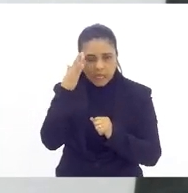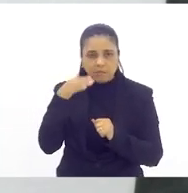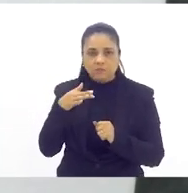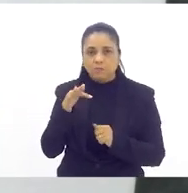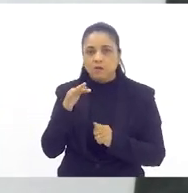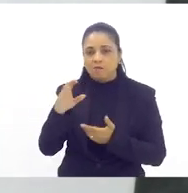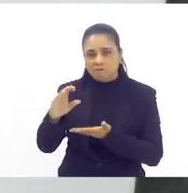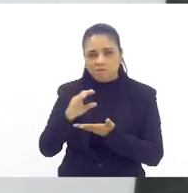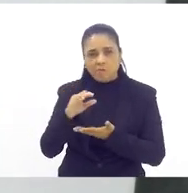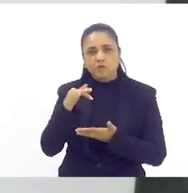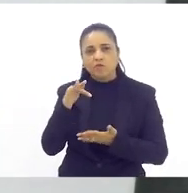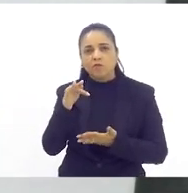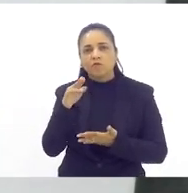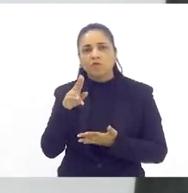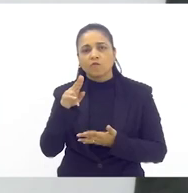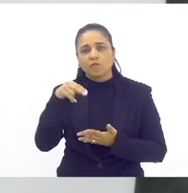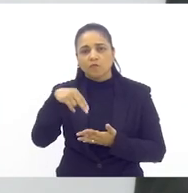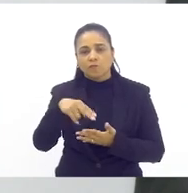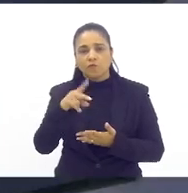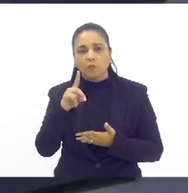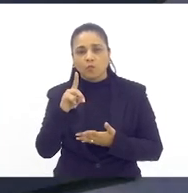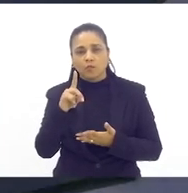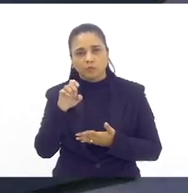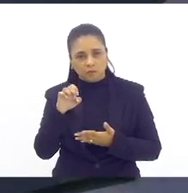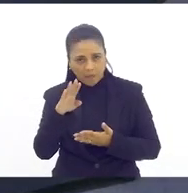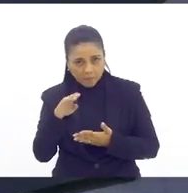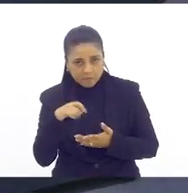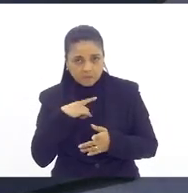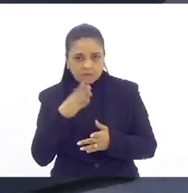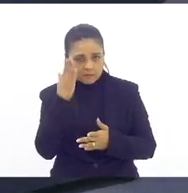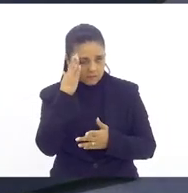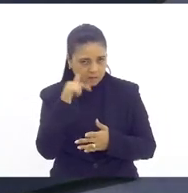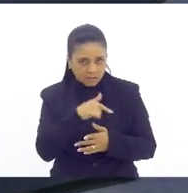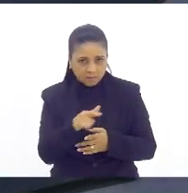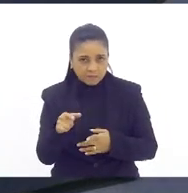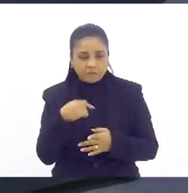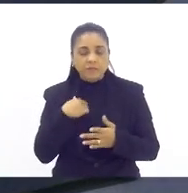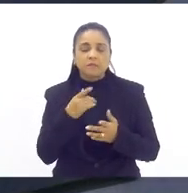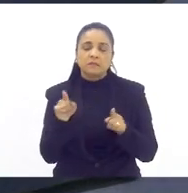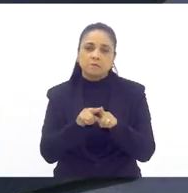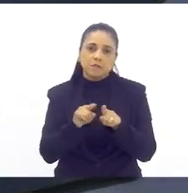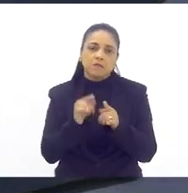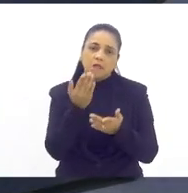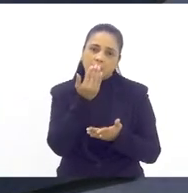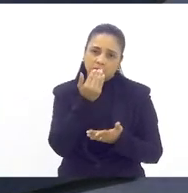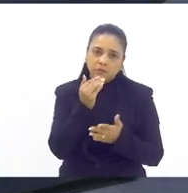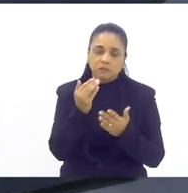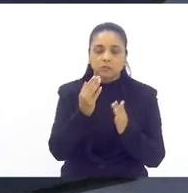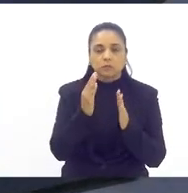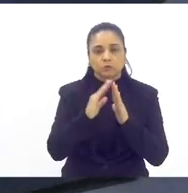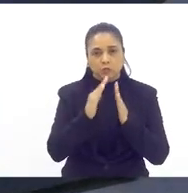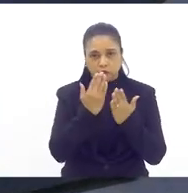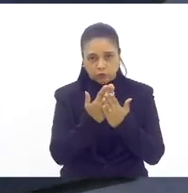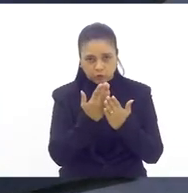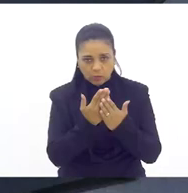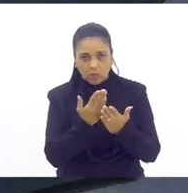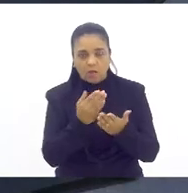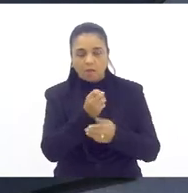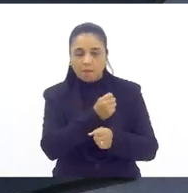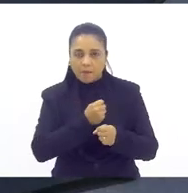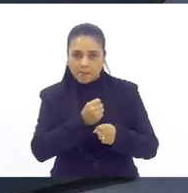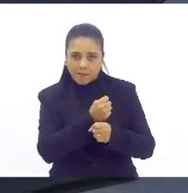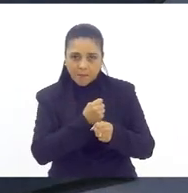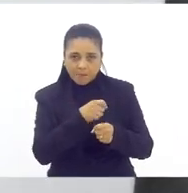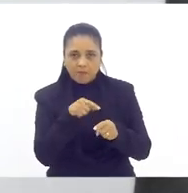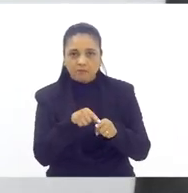fundamental assim como a questão da da alimentação escolar a gente defende que a Faetec receba o